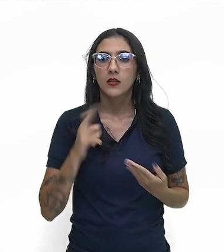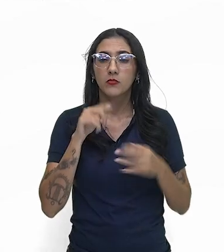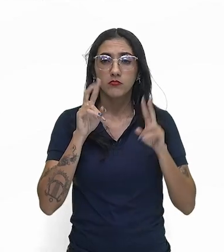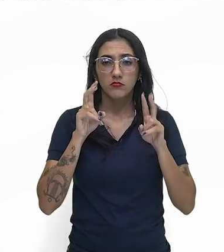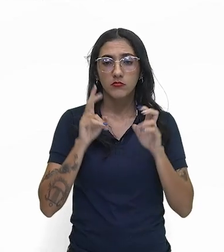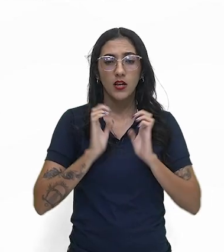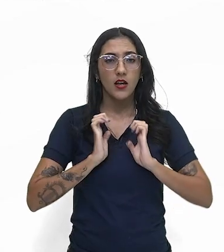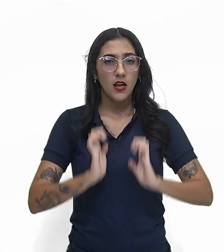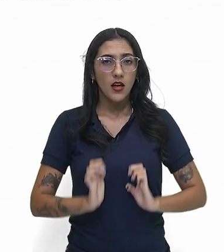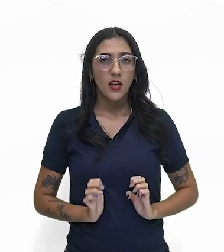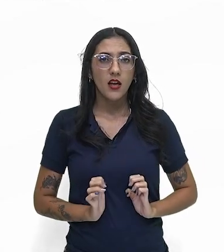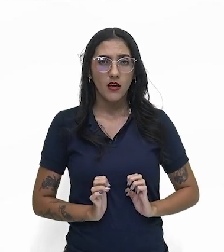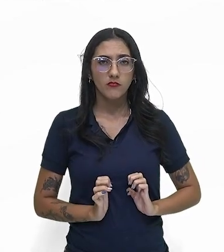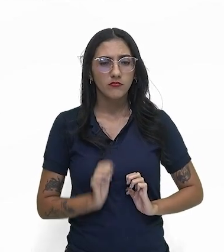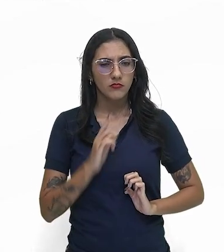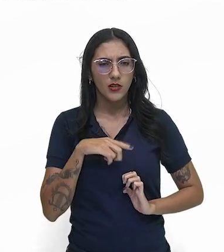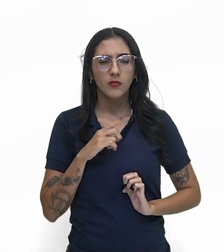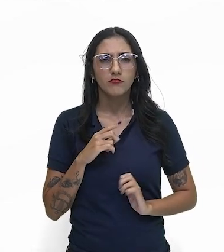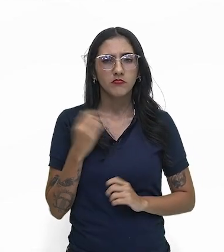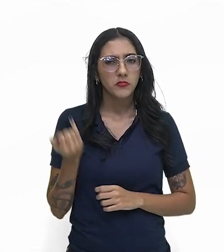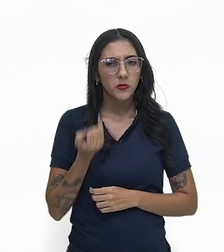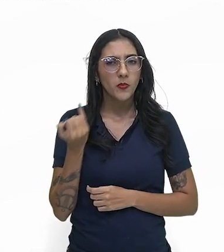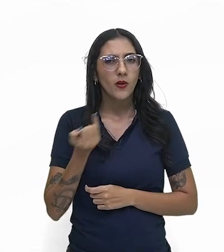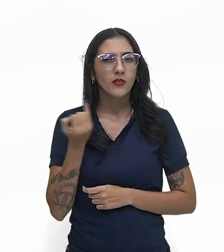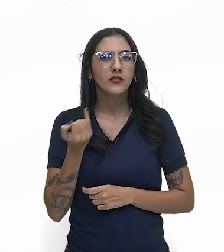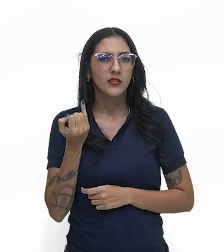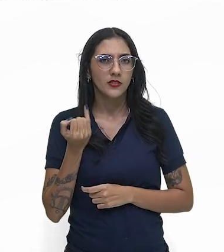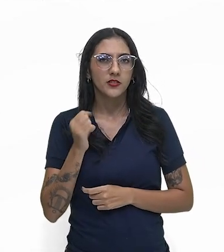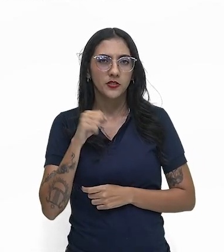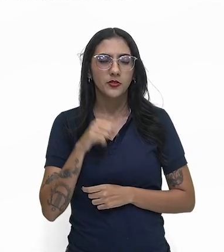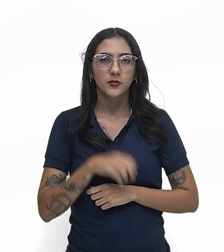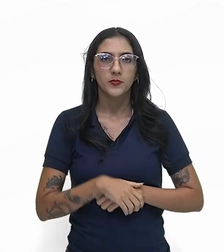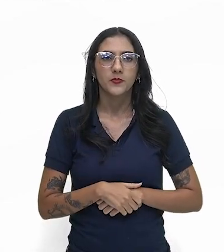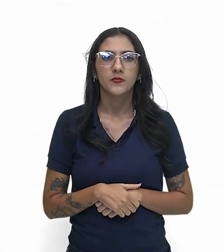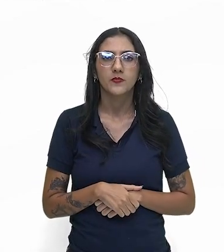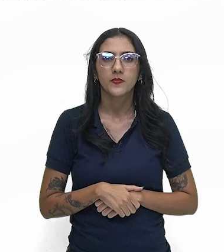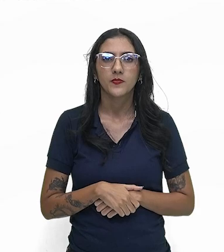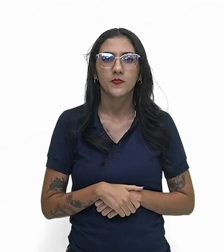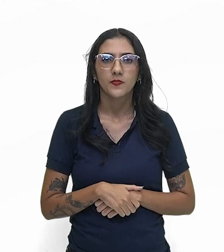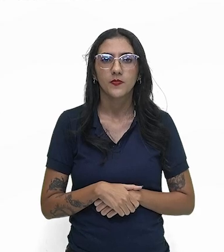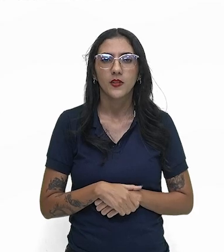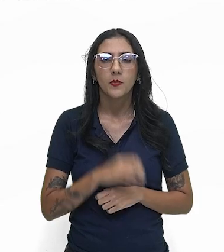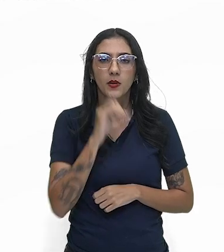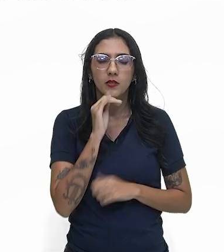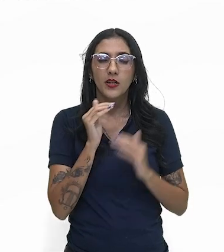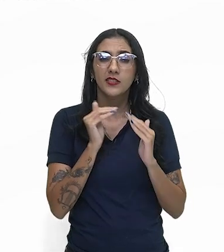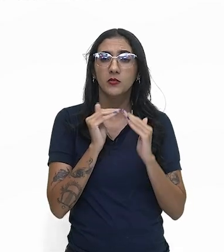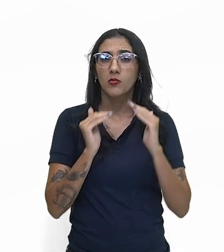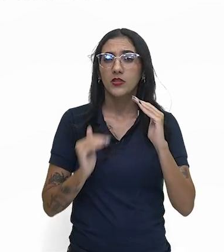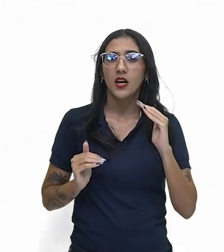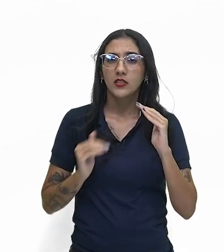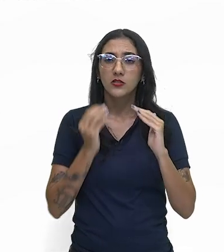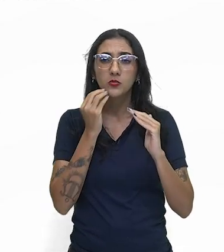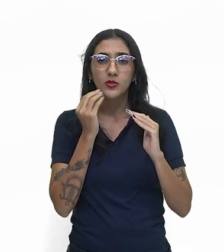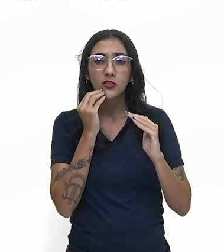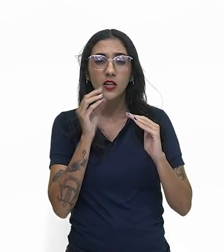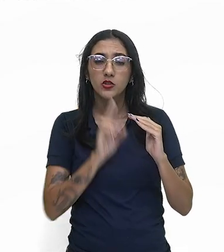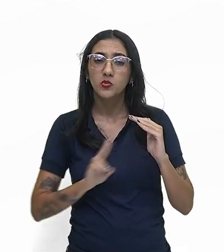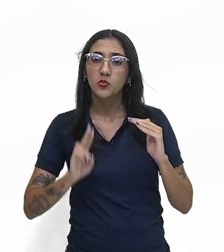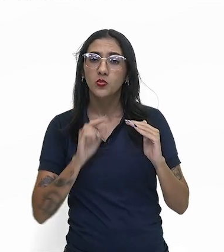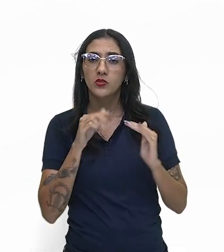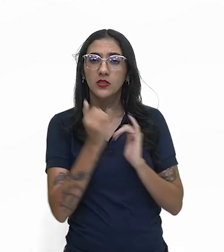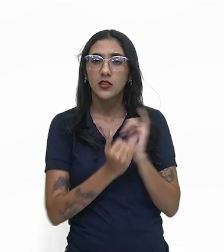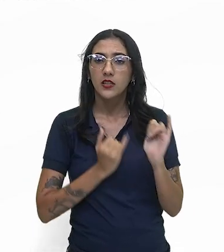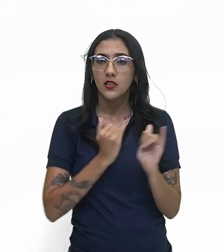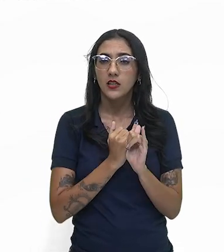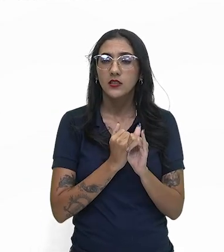ela é fundamental nessa questão aí. As desigualdades no acesso também são muito grandes, nem todo mundo